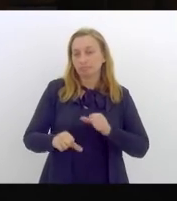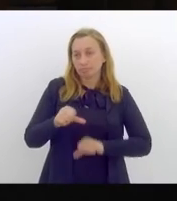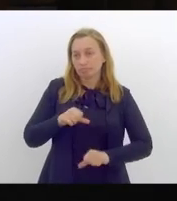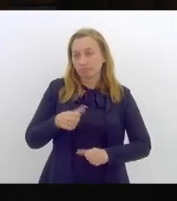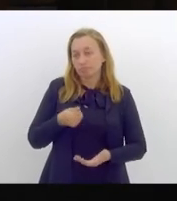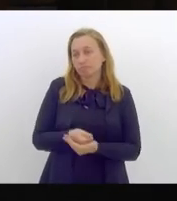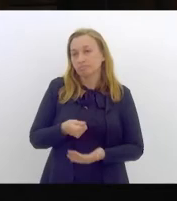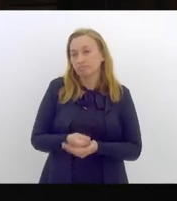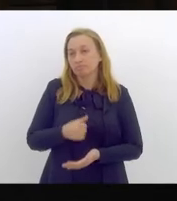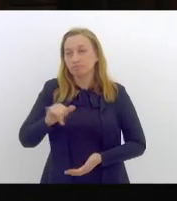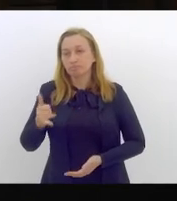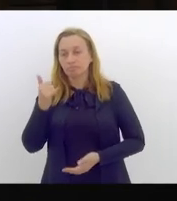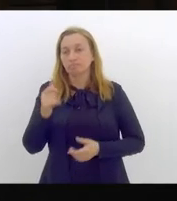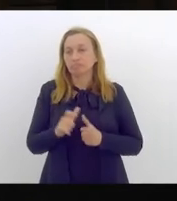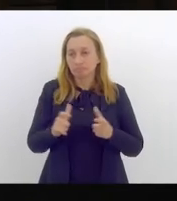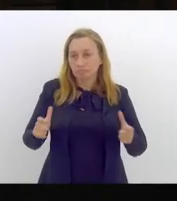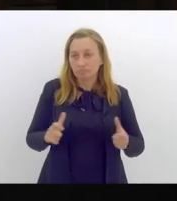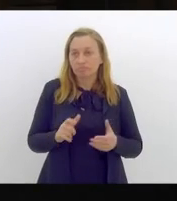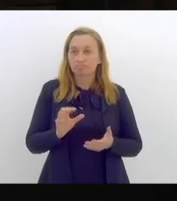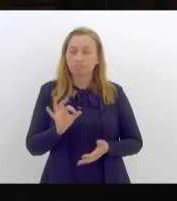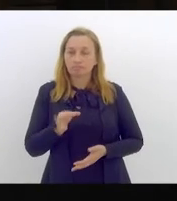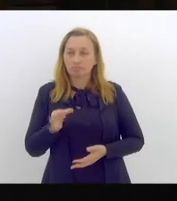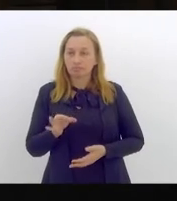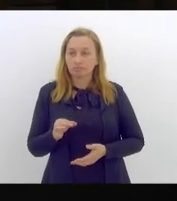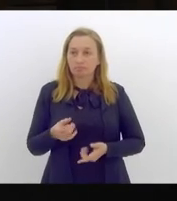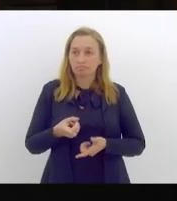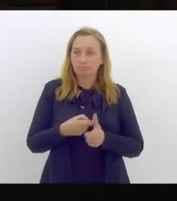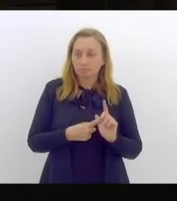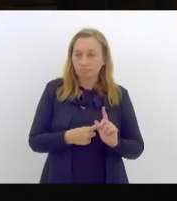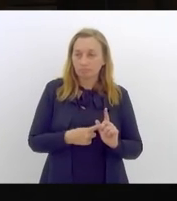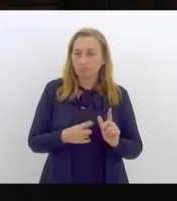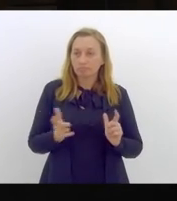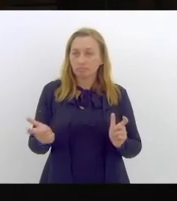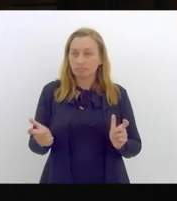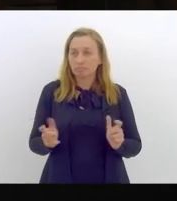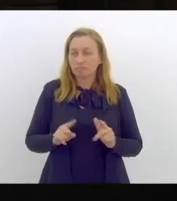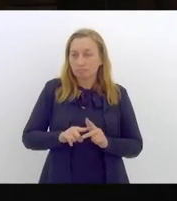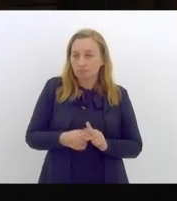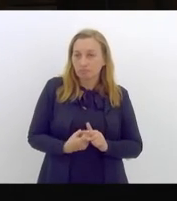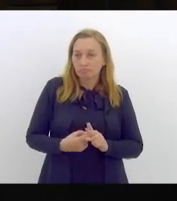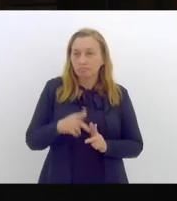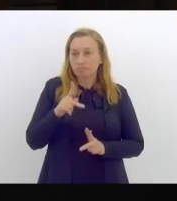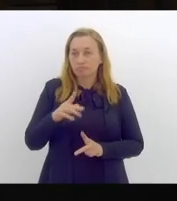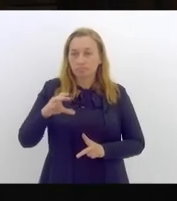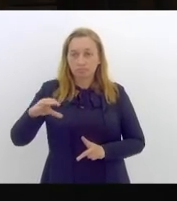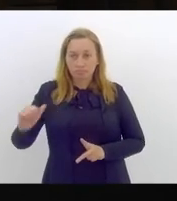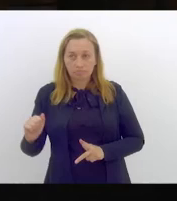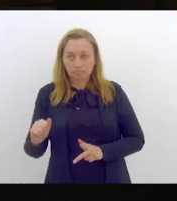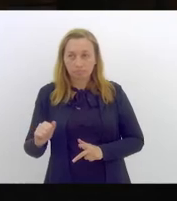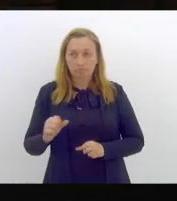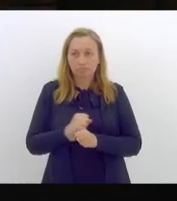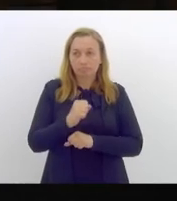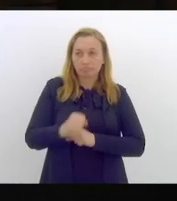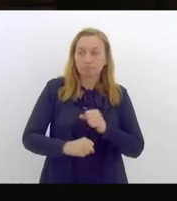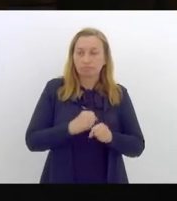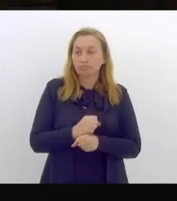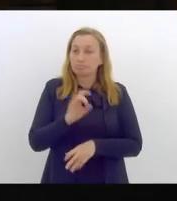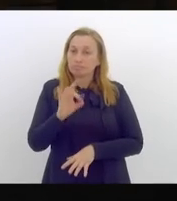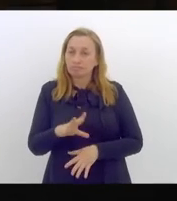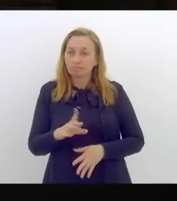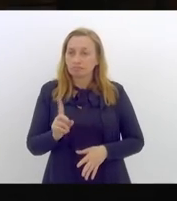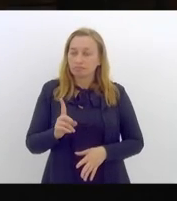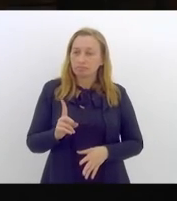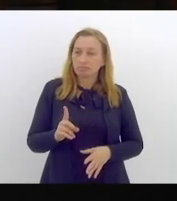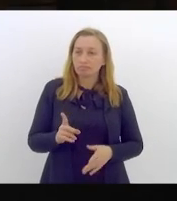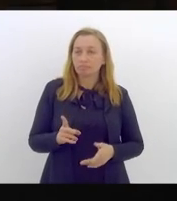cobrado juros exorbitantes. O correto é que a dívida apenas fosse reajustada pelo IPCA anualmente, e só, e não